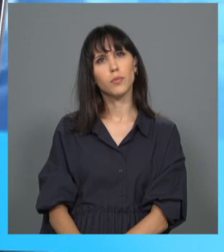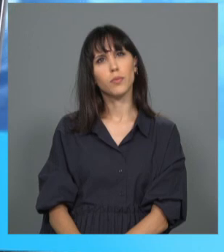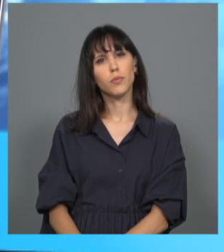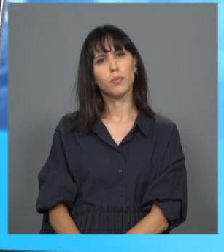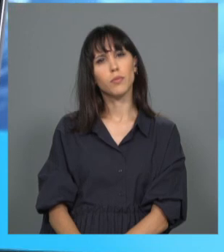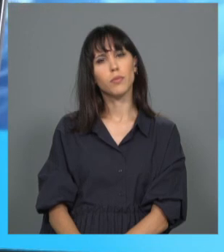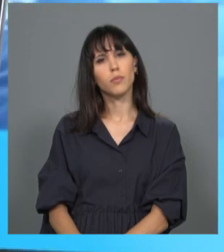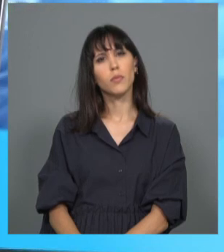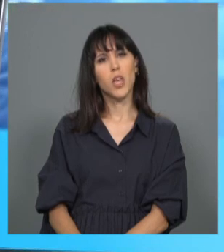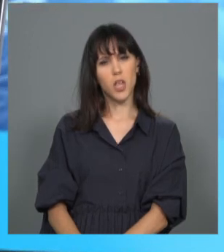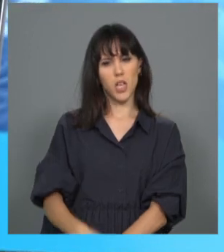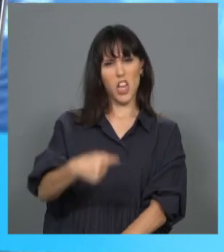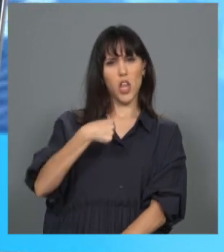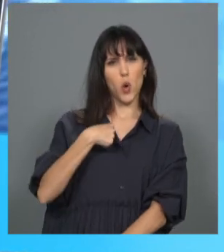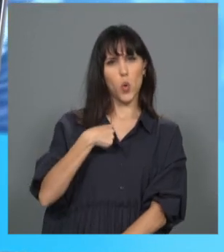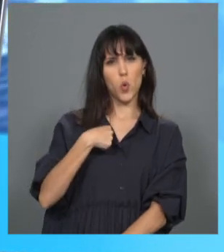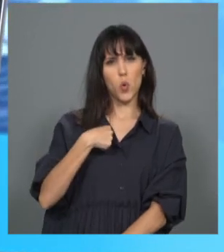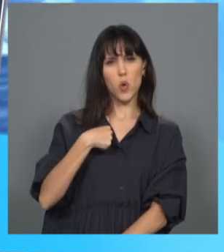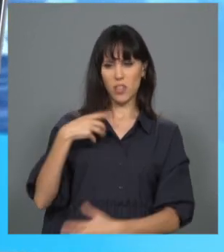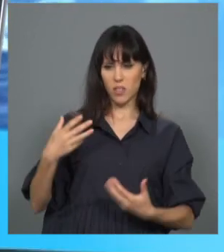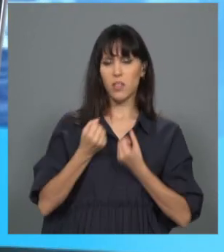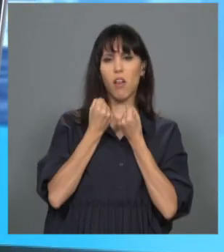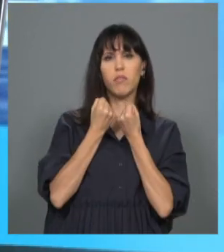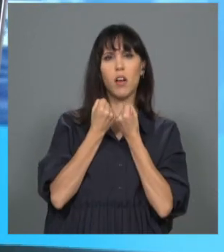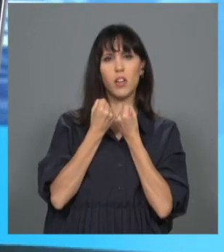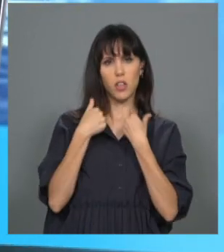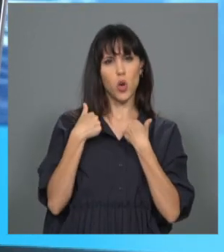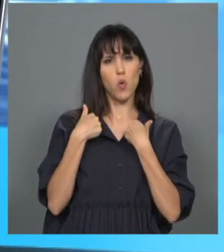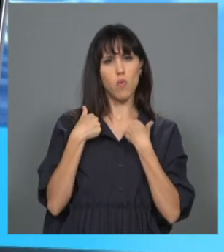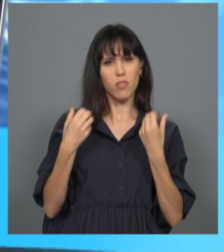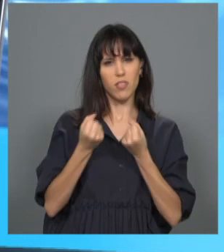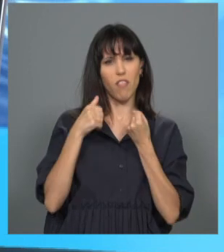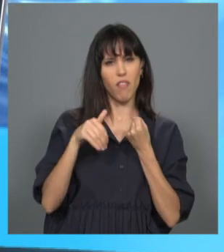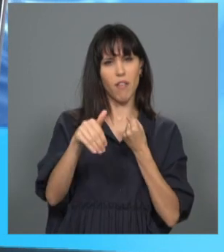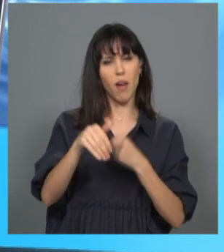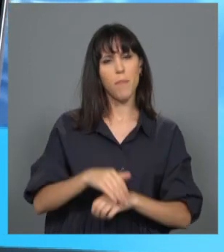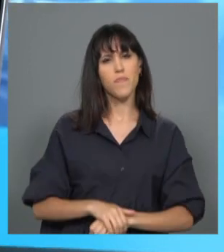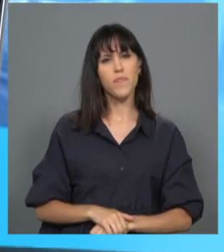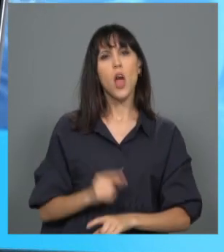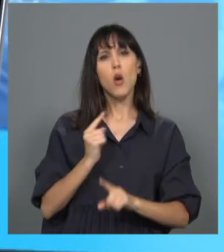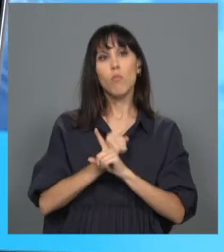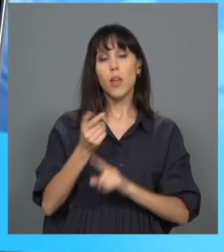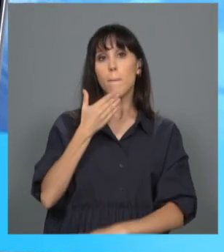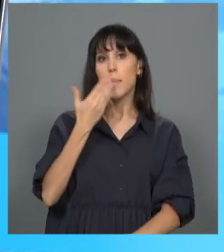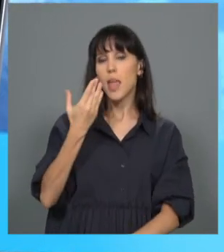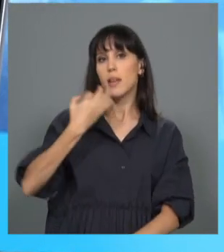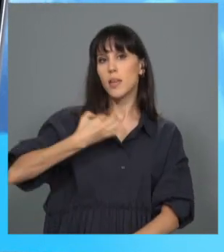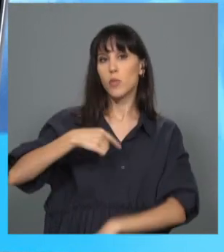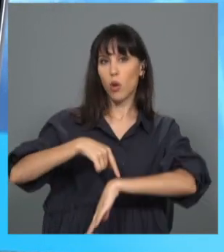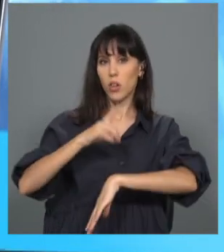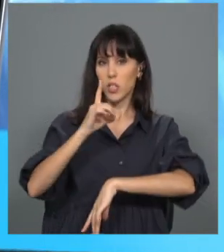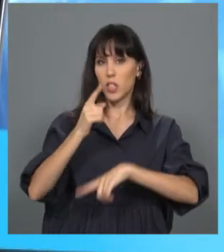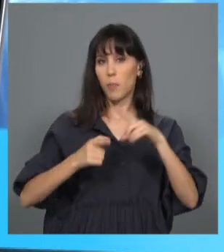eu serei um dos que nos vamos salvar? É que todas as manhãs, às 6:30 da